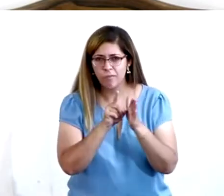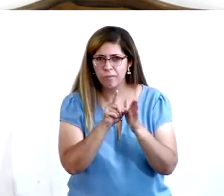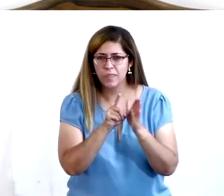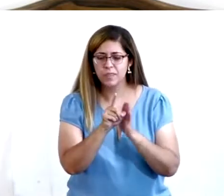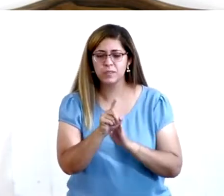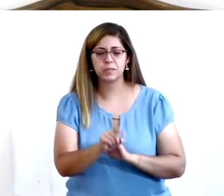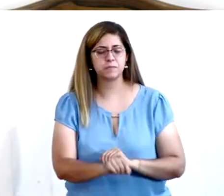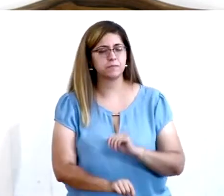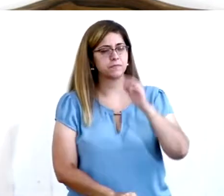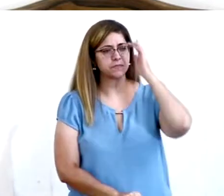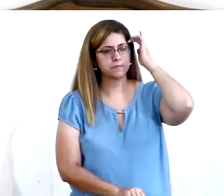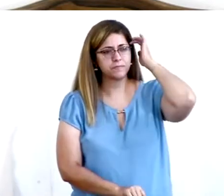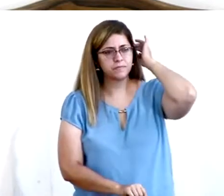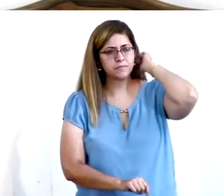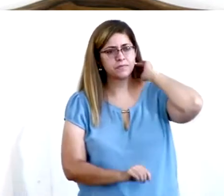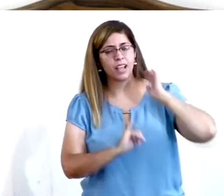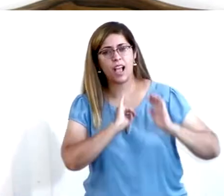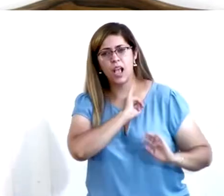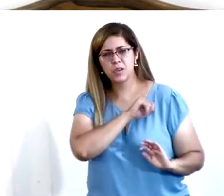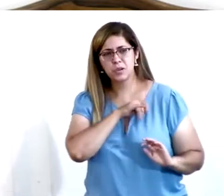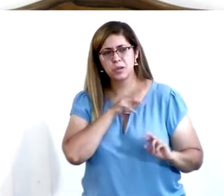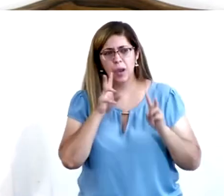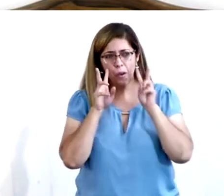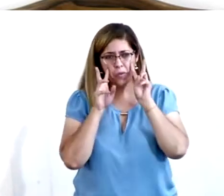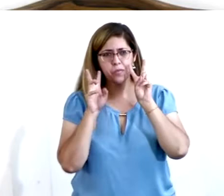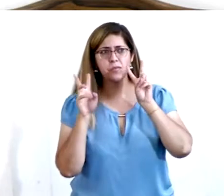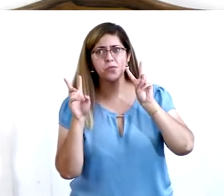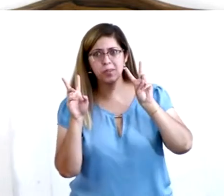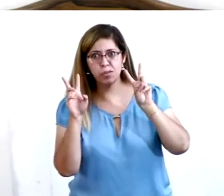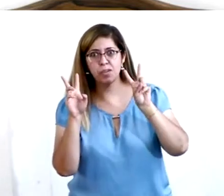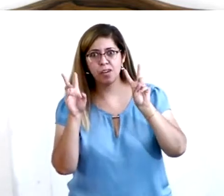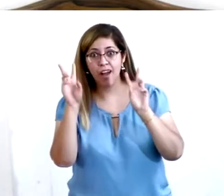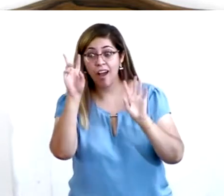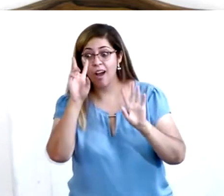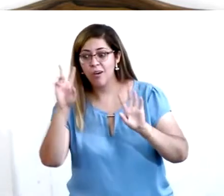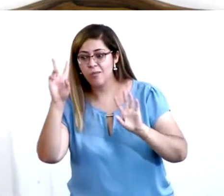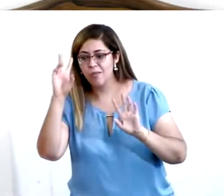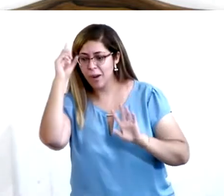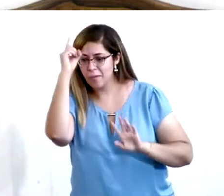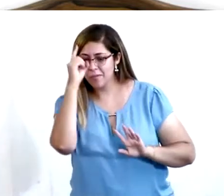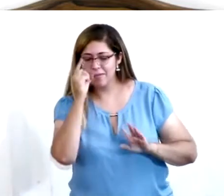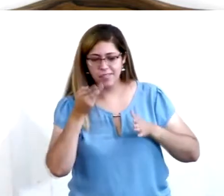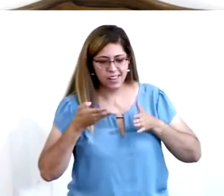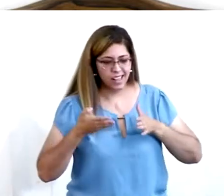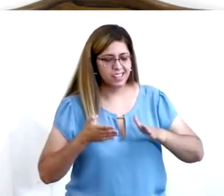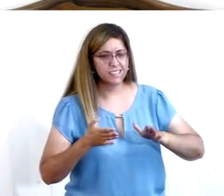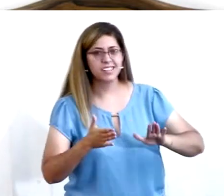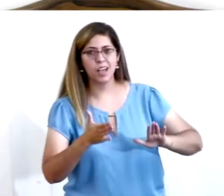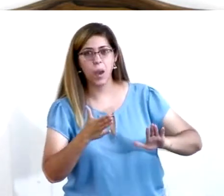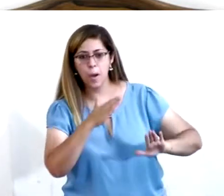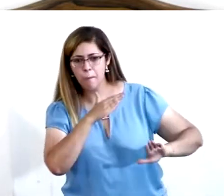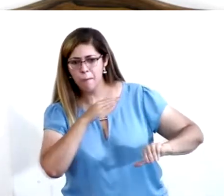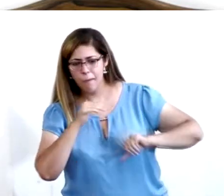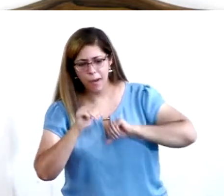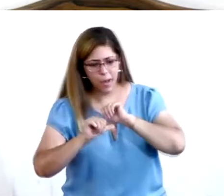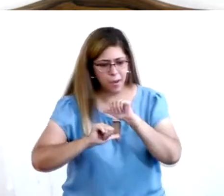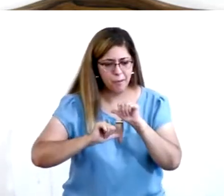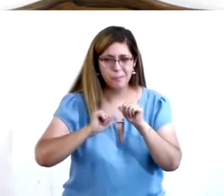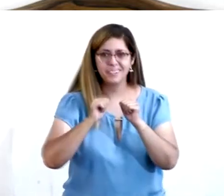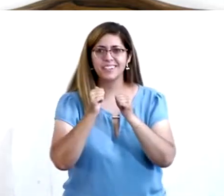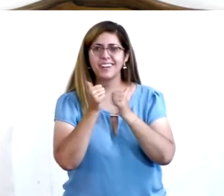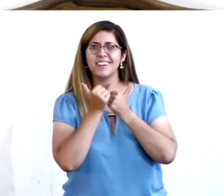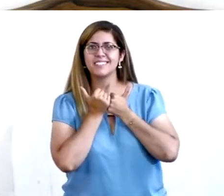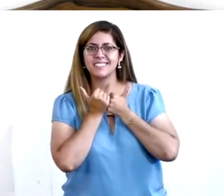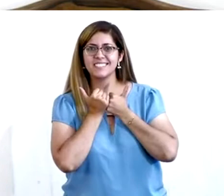Aquilo que João viu, você viu? Aquilo que o evangelista João